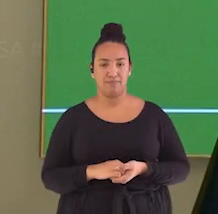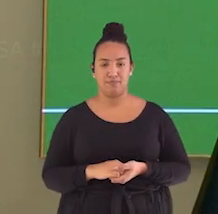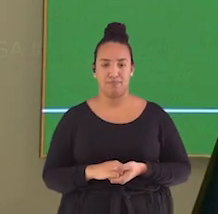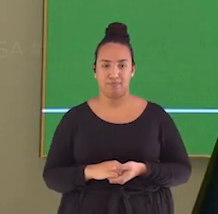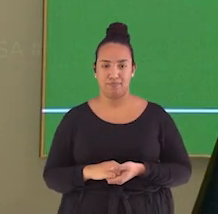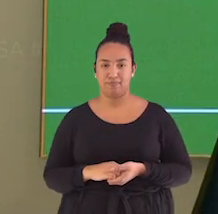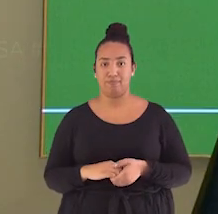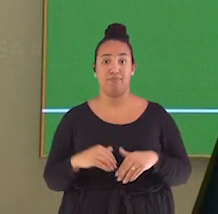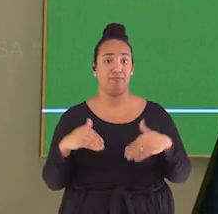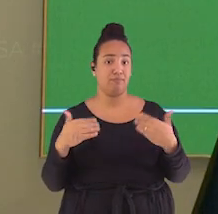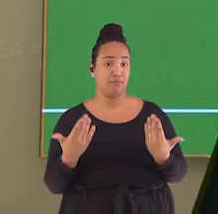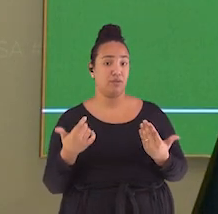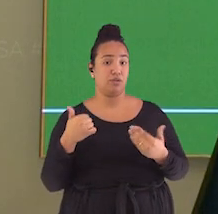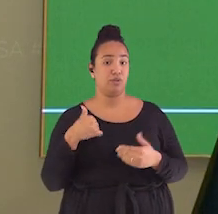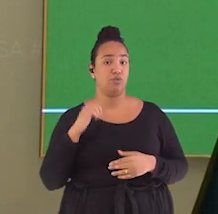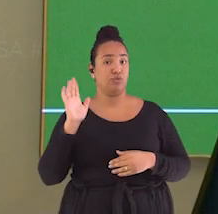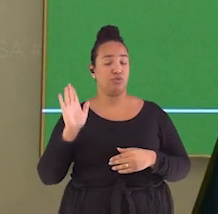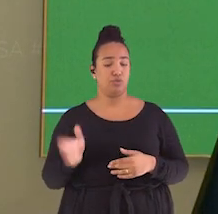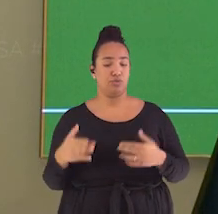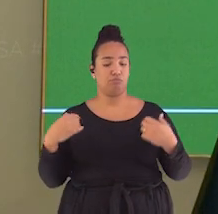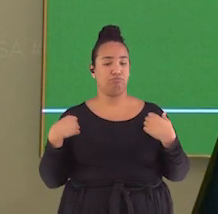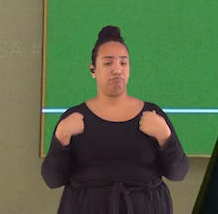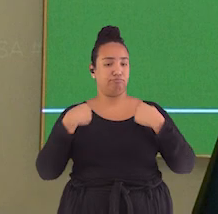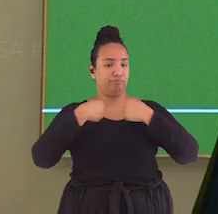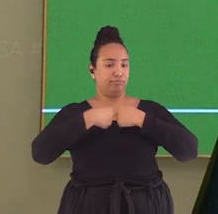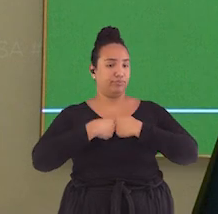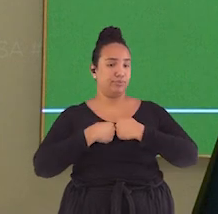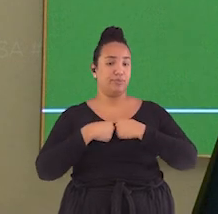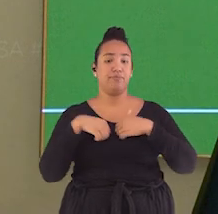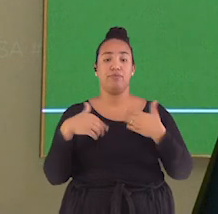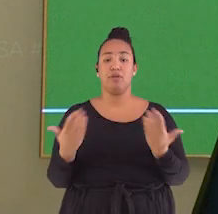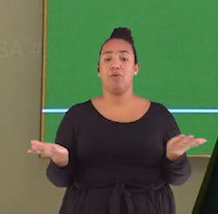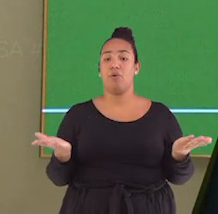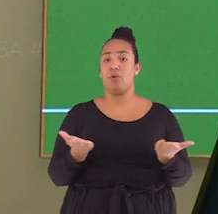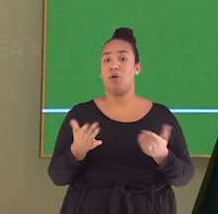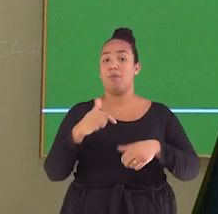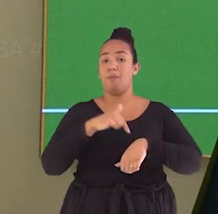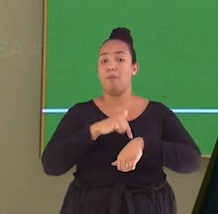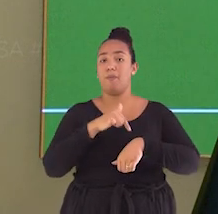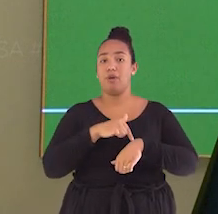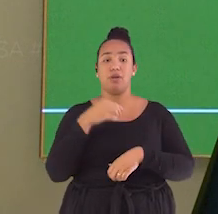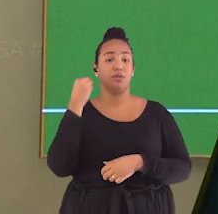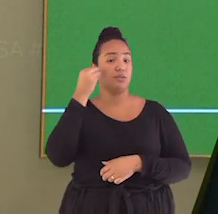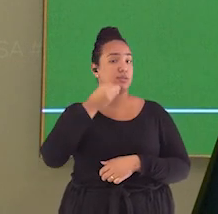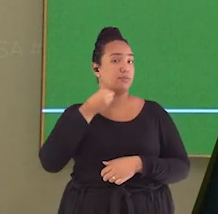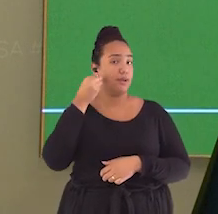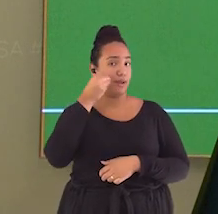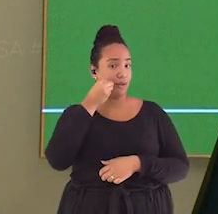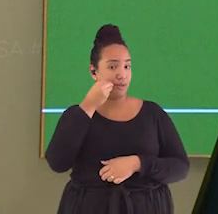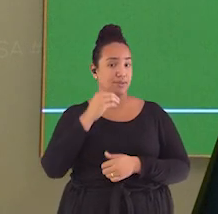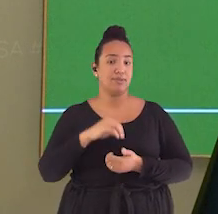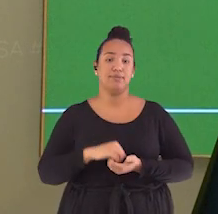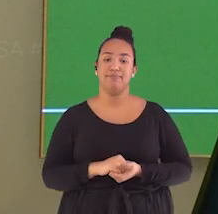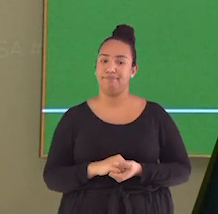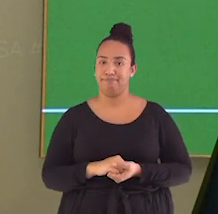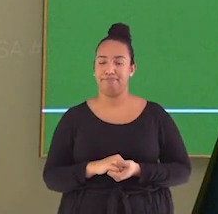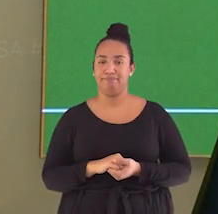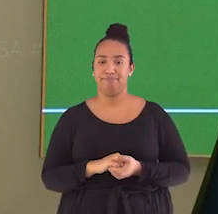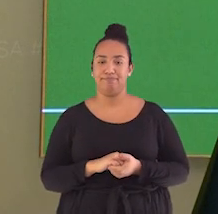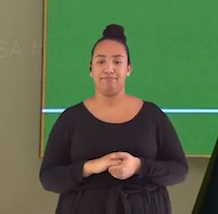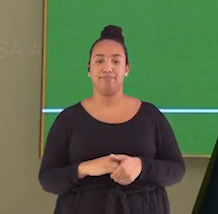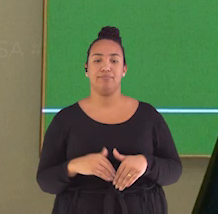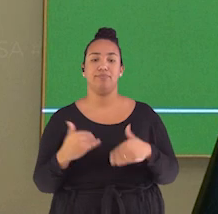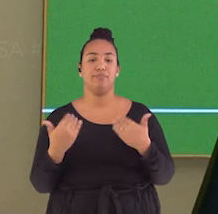Já coloquei o meu jaleco branquinho porque agora é a hora do nosso experimento. E vamos